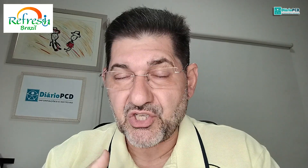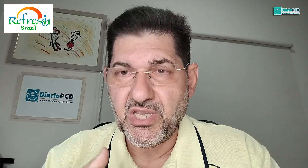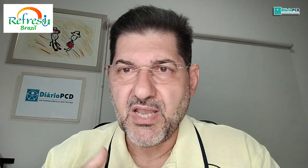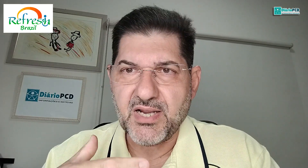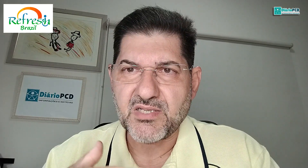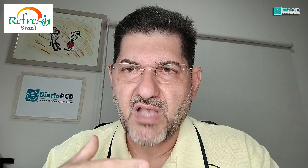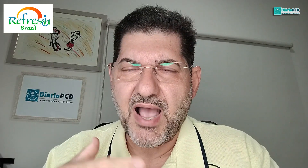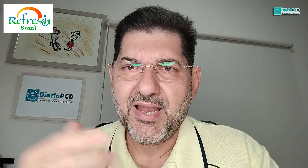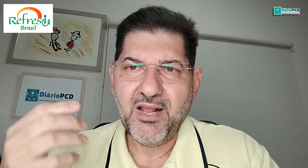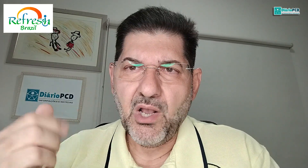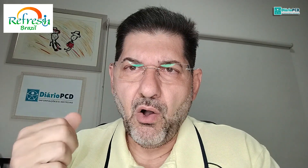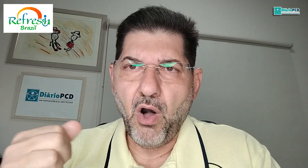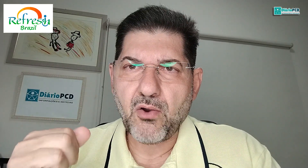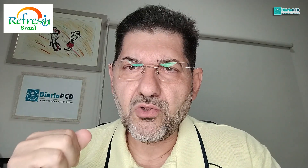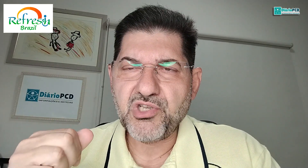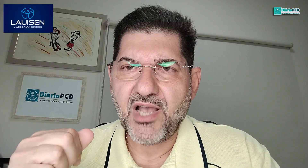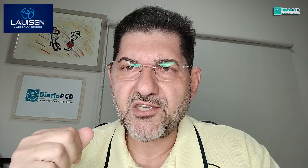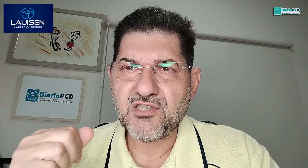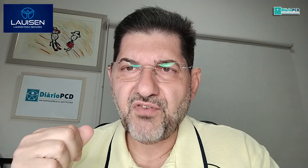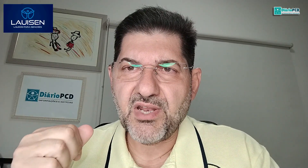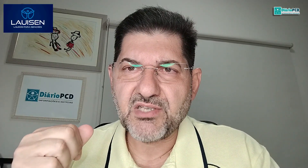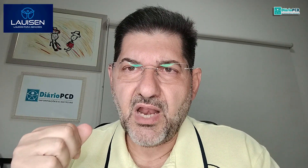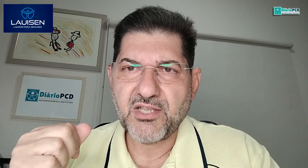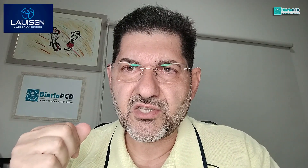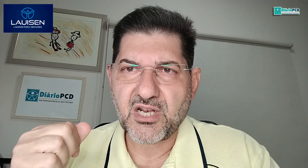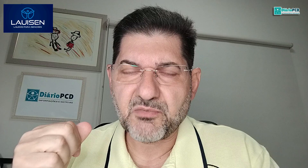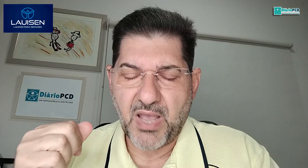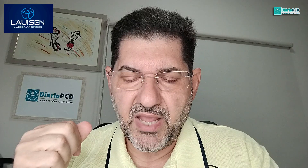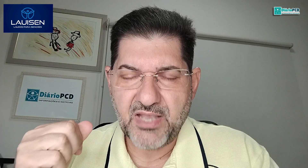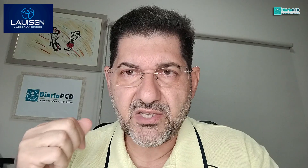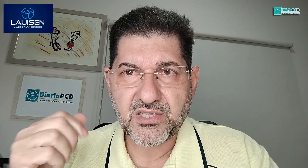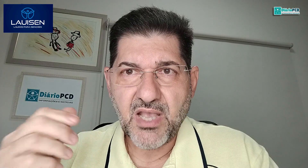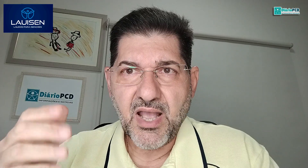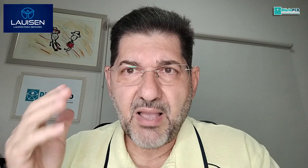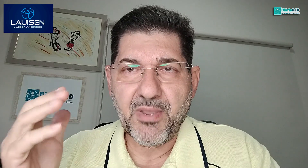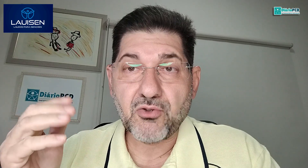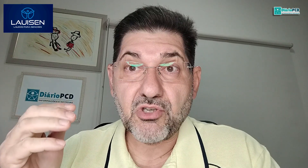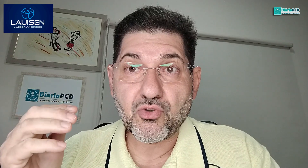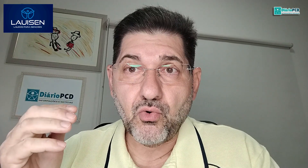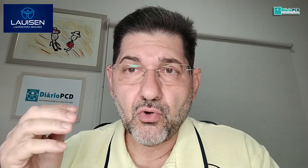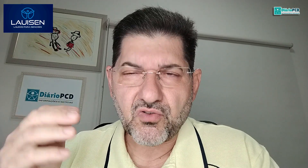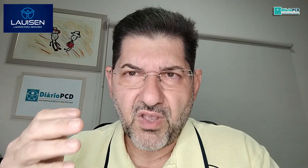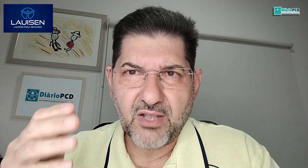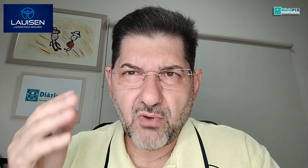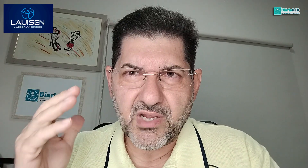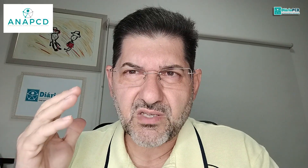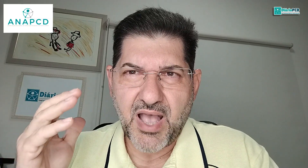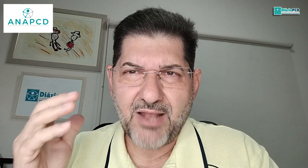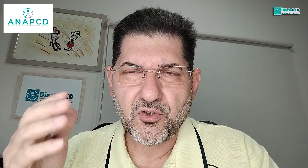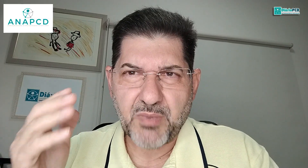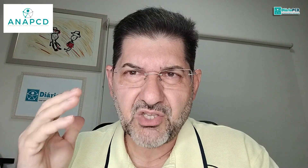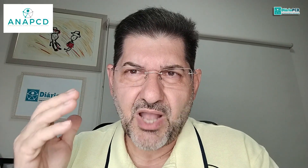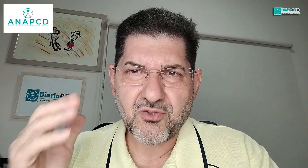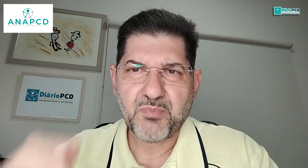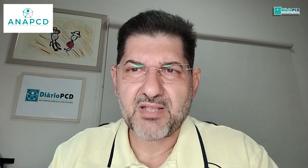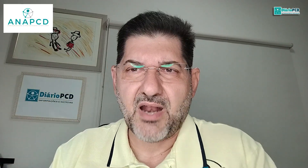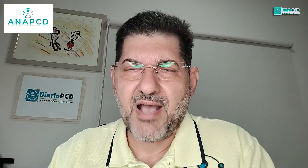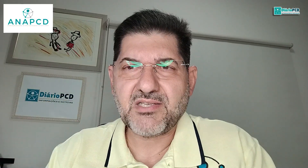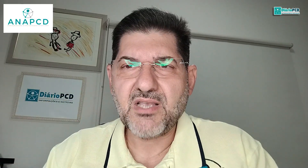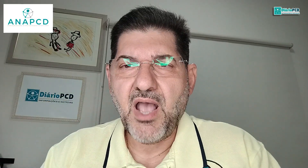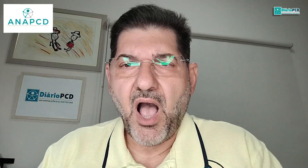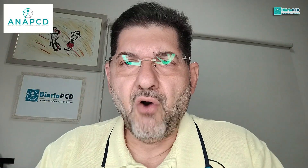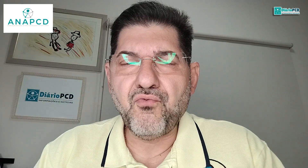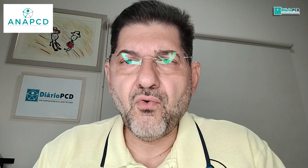barba baixinha, grisalha, óculos de hastes finas e lentes transparentes, cabelos escuros ficando grisalhos, penteados